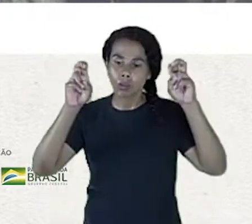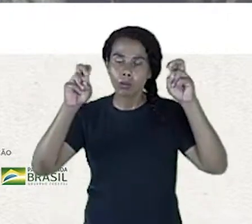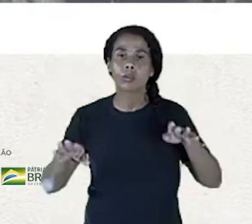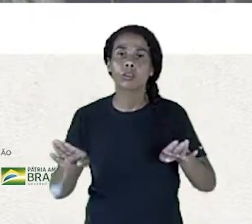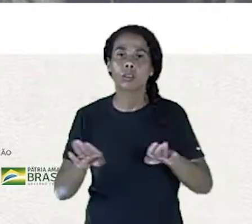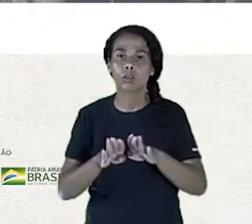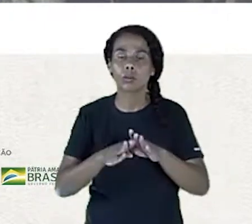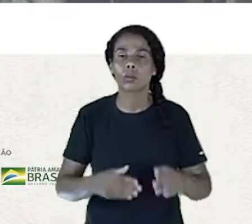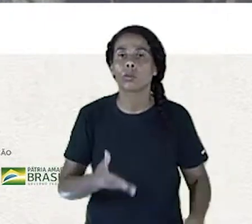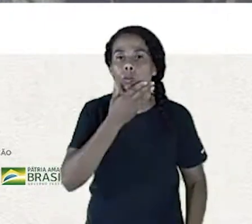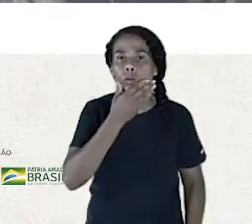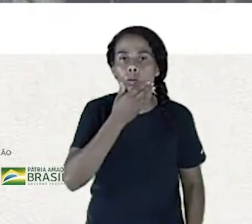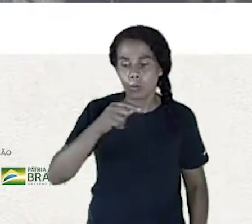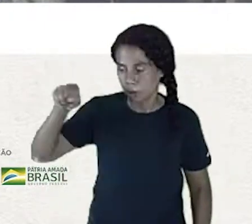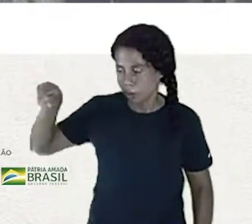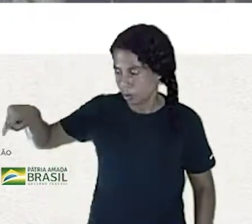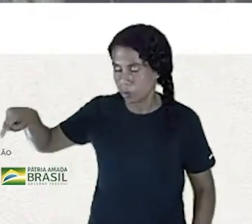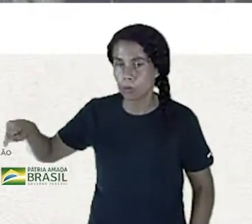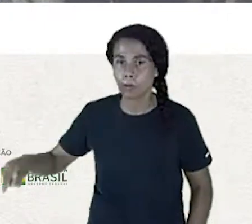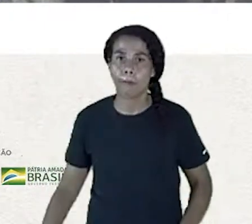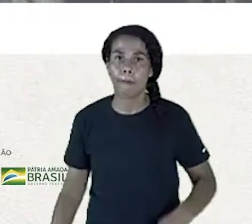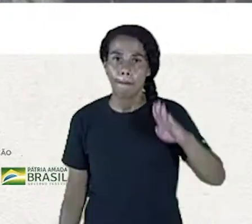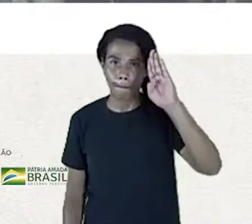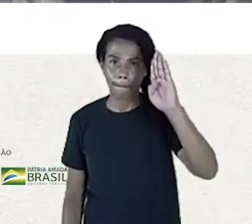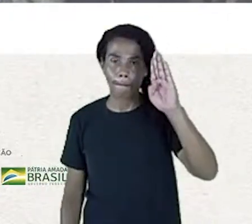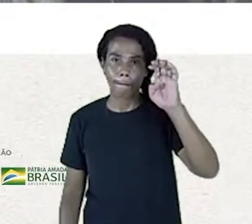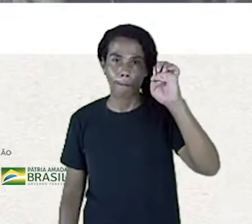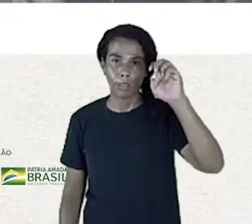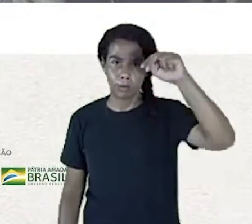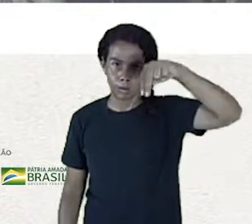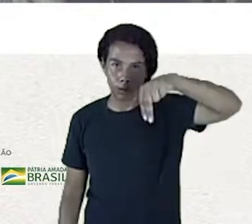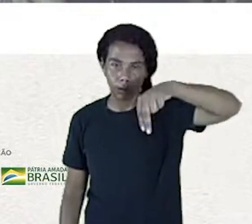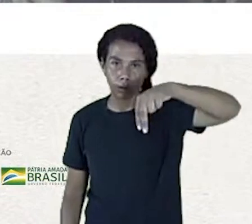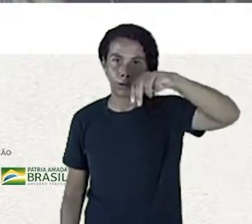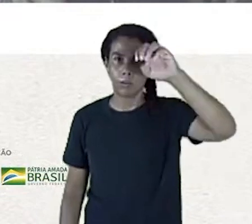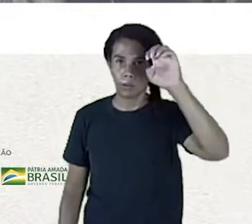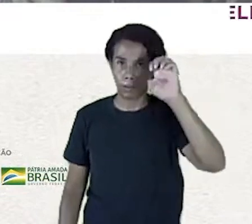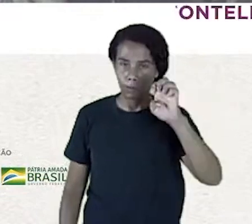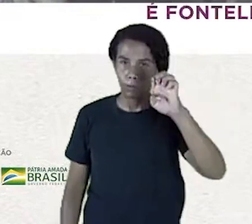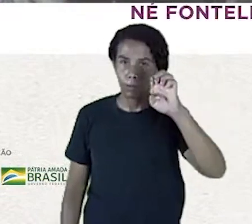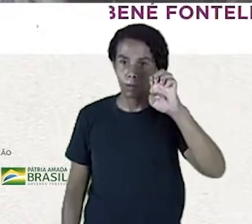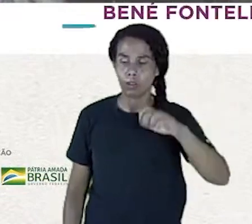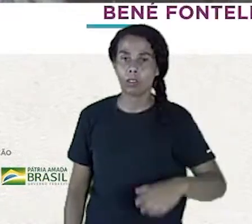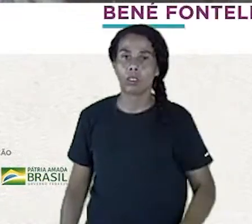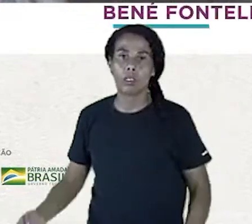o Bené soubesse o tanto que ele é amado, né, não, eu acho que ele explodia, não é não? De tanto...